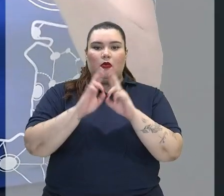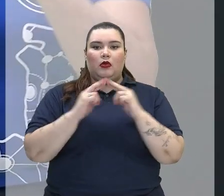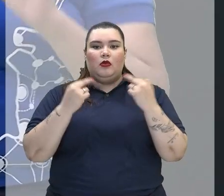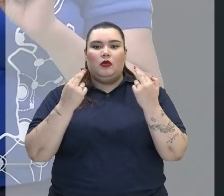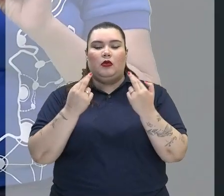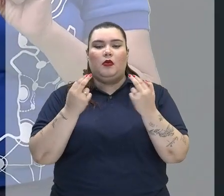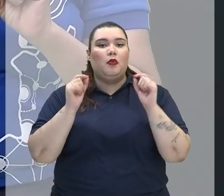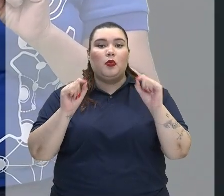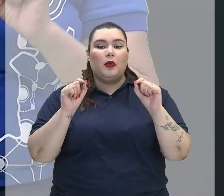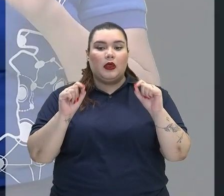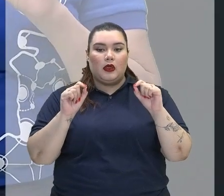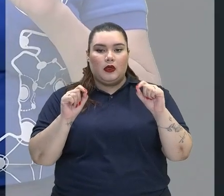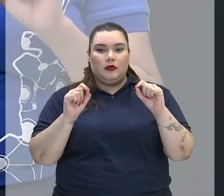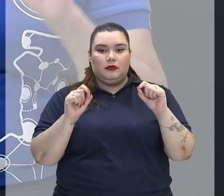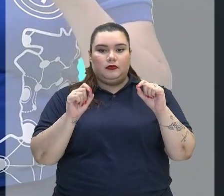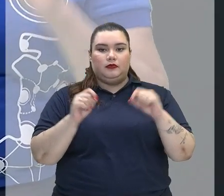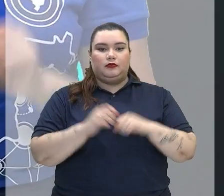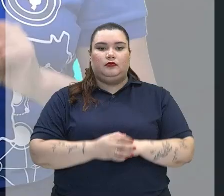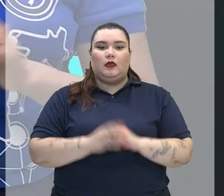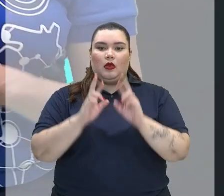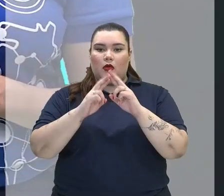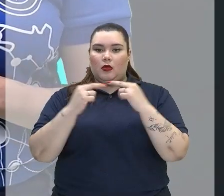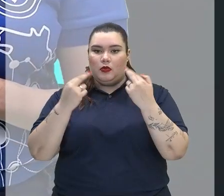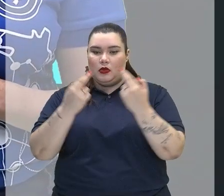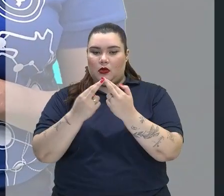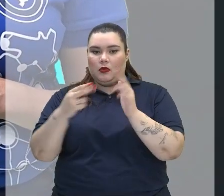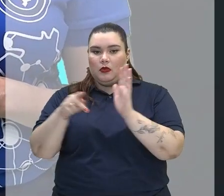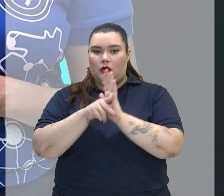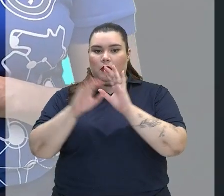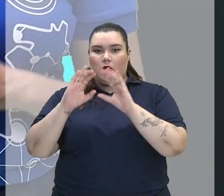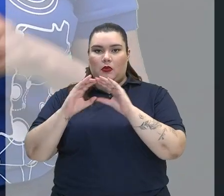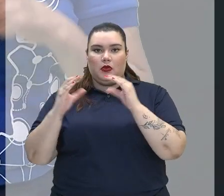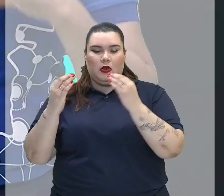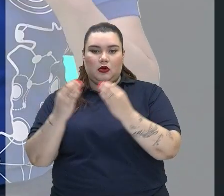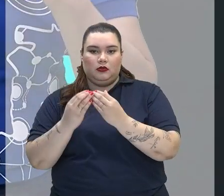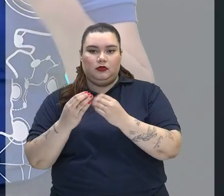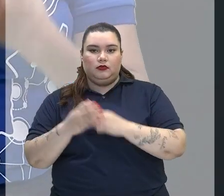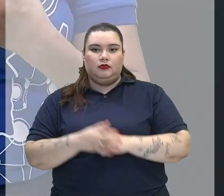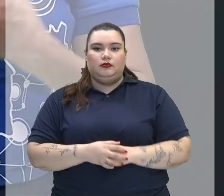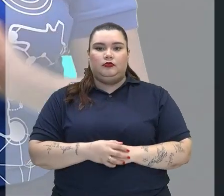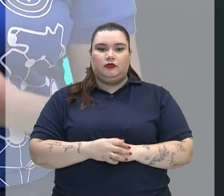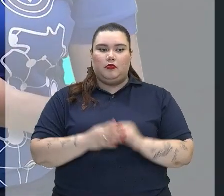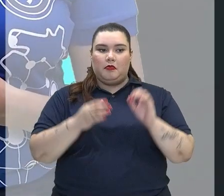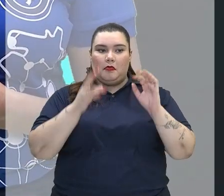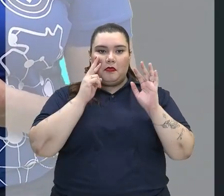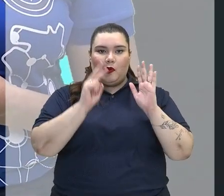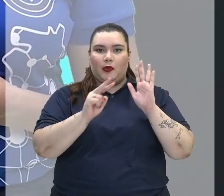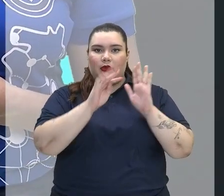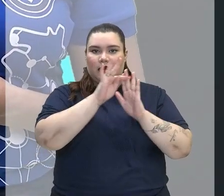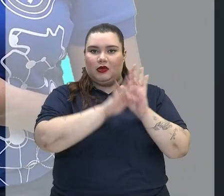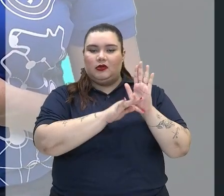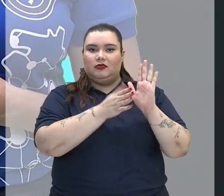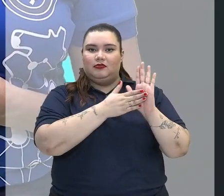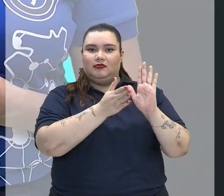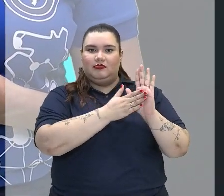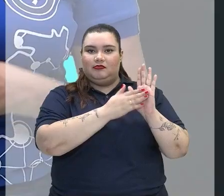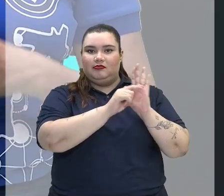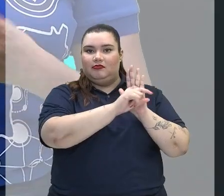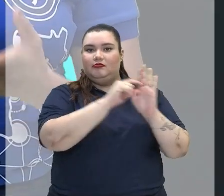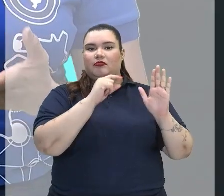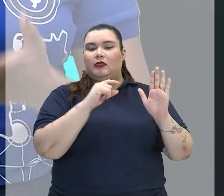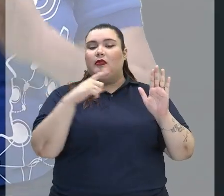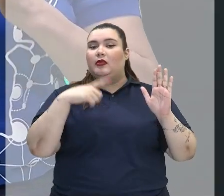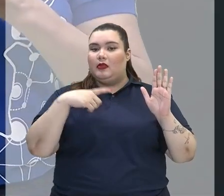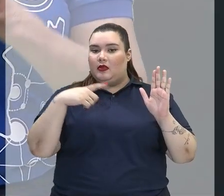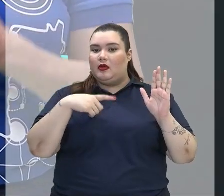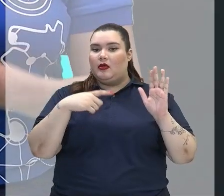reunião é o quê? Primeiro, a reunião da comunidade. Está lá presente no texto essa informação? Está